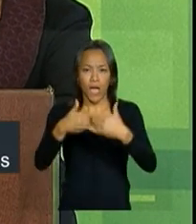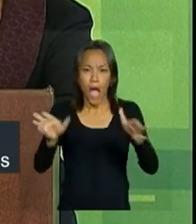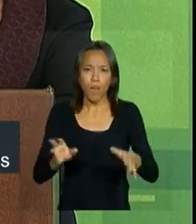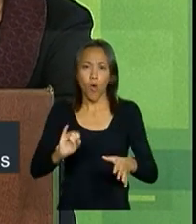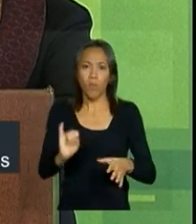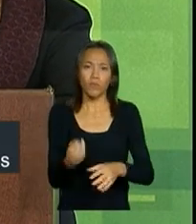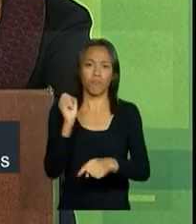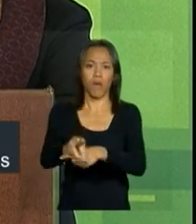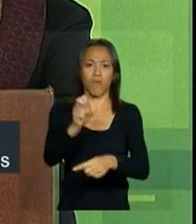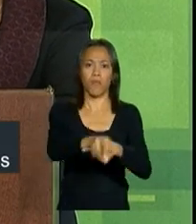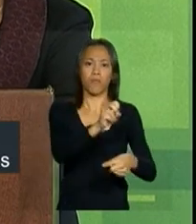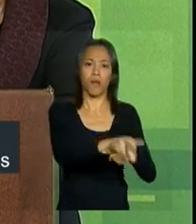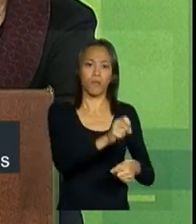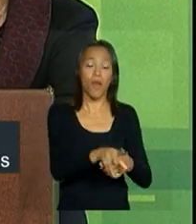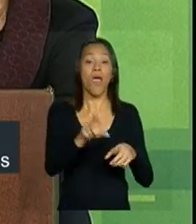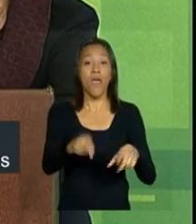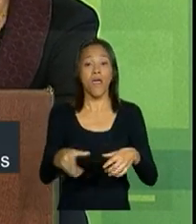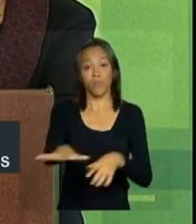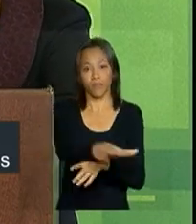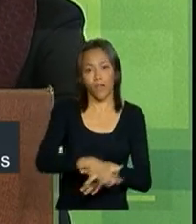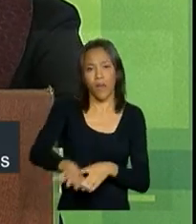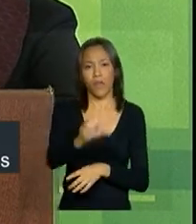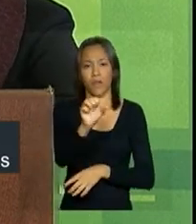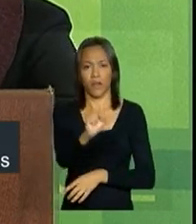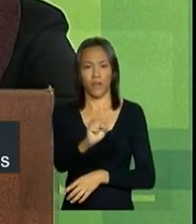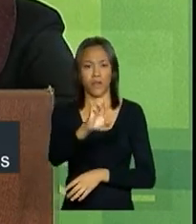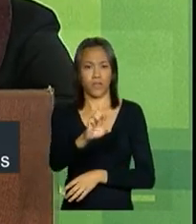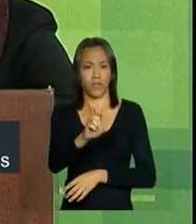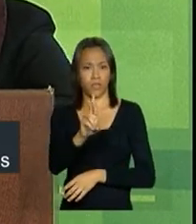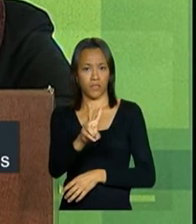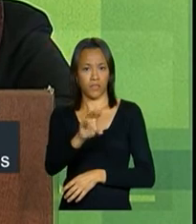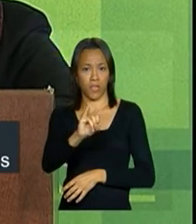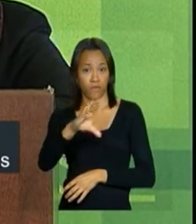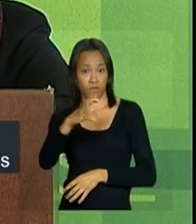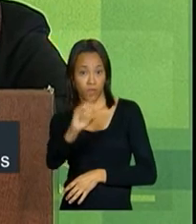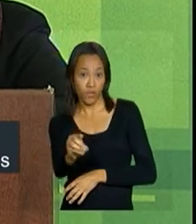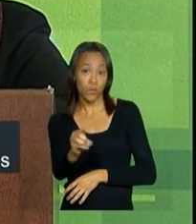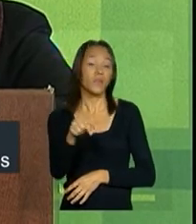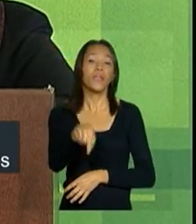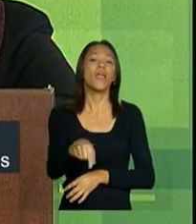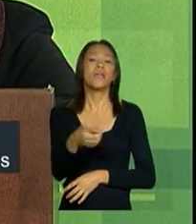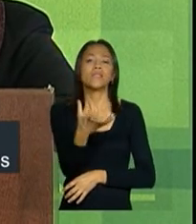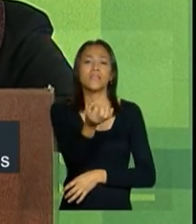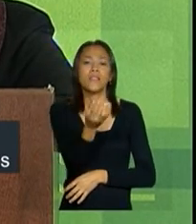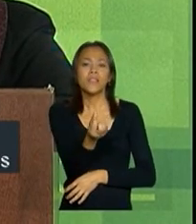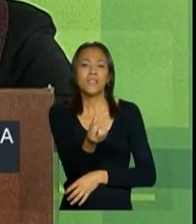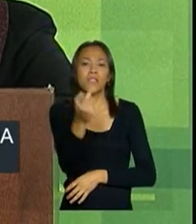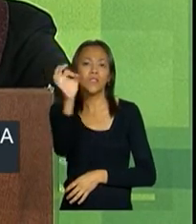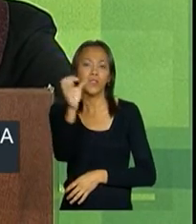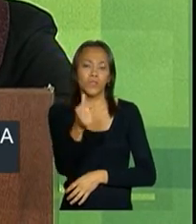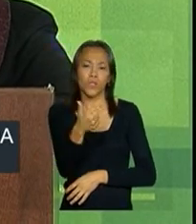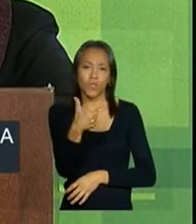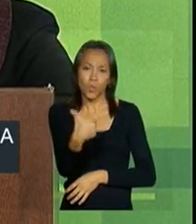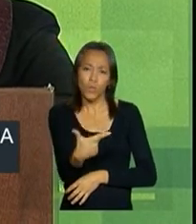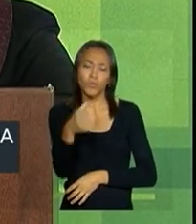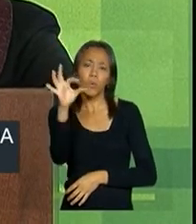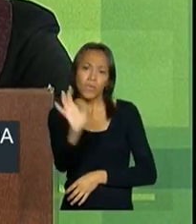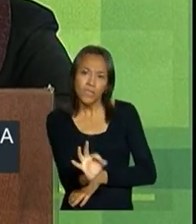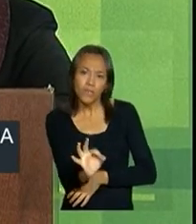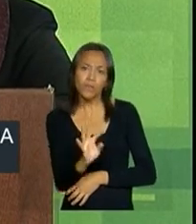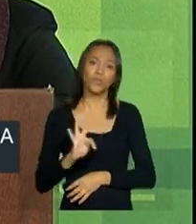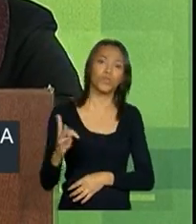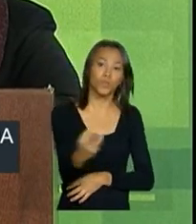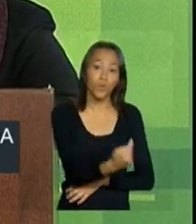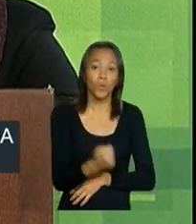obra é o setor de serviços que responde no Brasil por sessenta e dois por cento da população total Tô